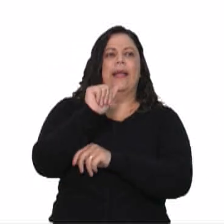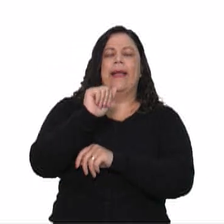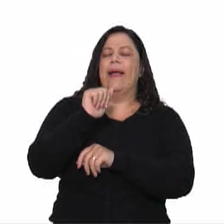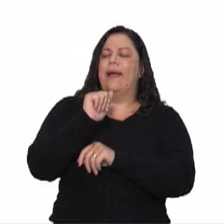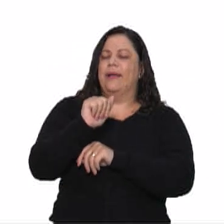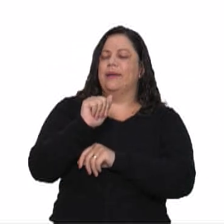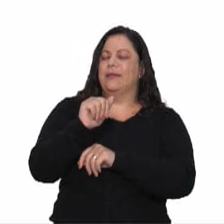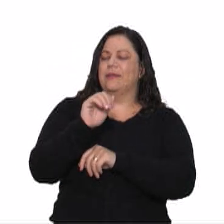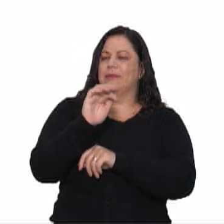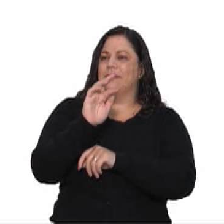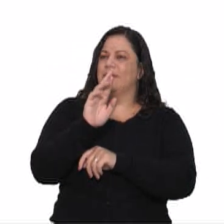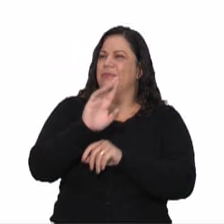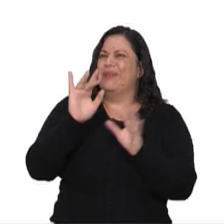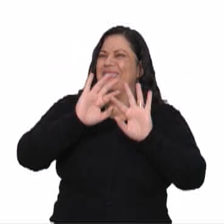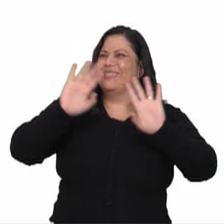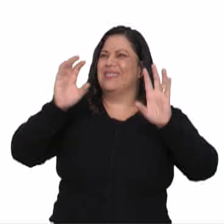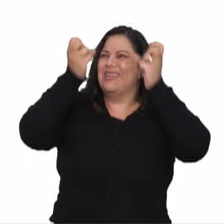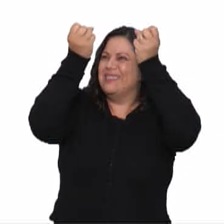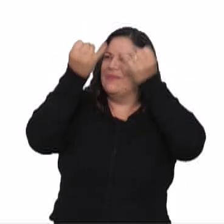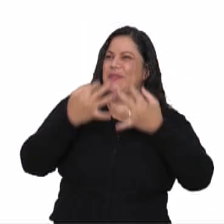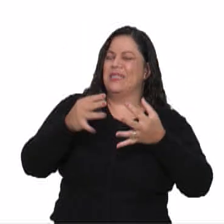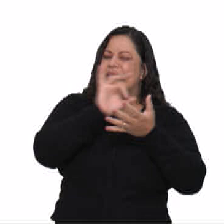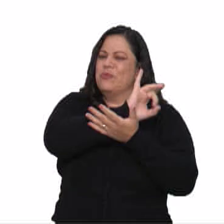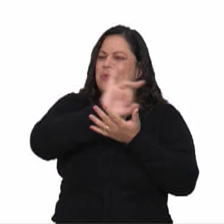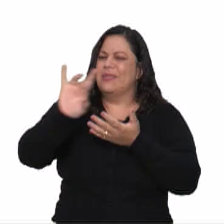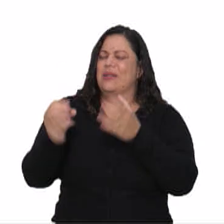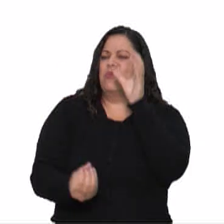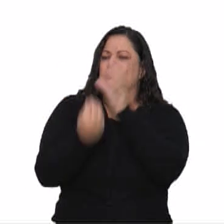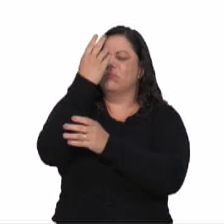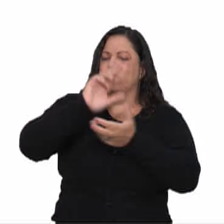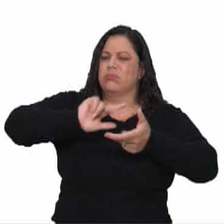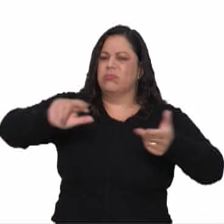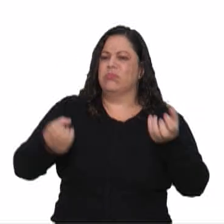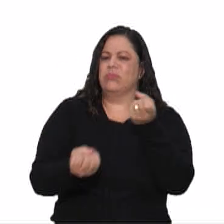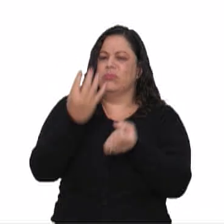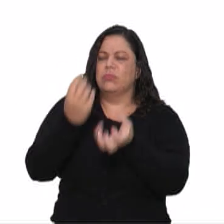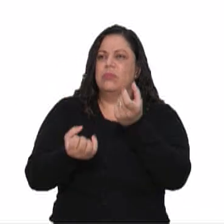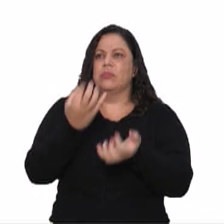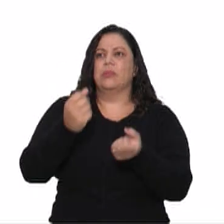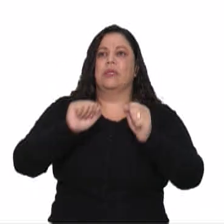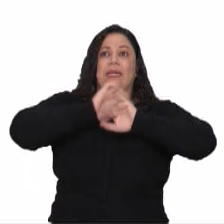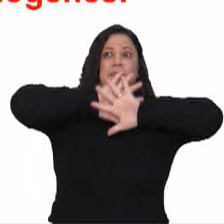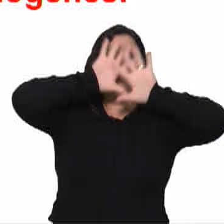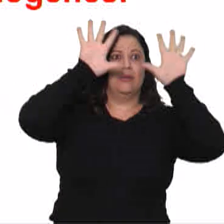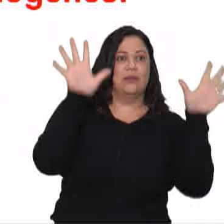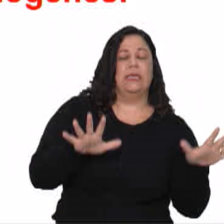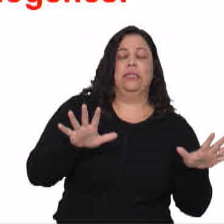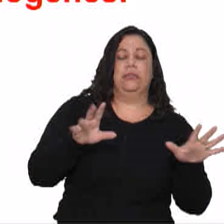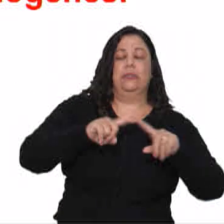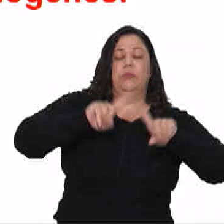nada explica com clareza. Tudo se origina por oposição e tudo flui como um rio.